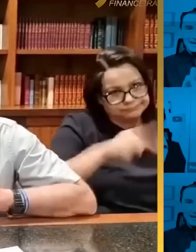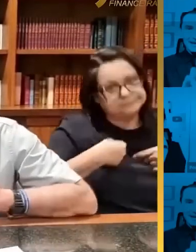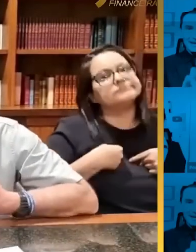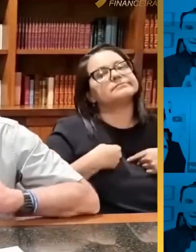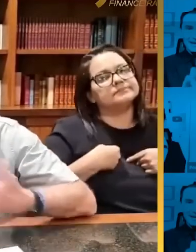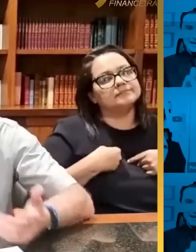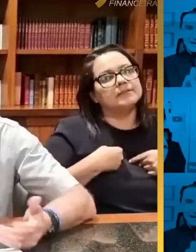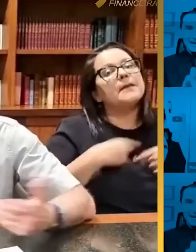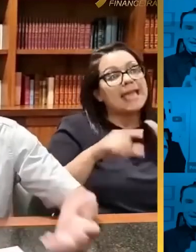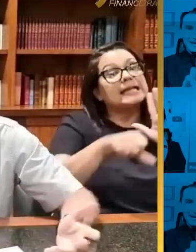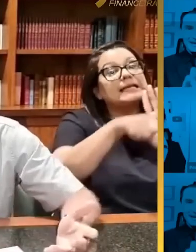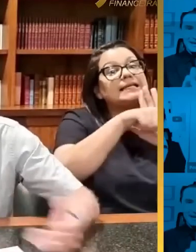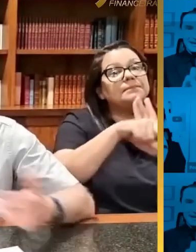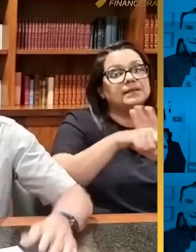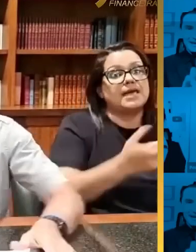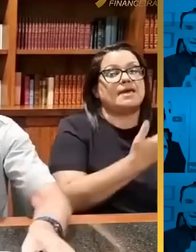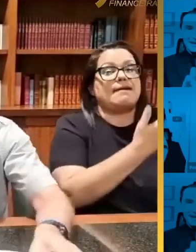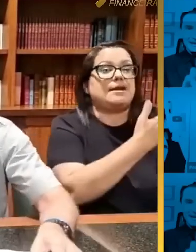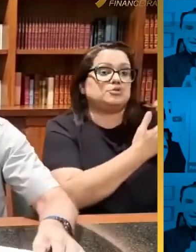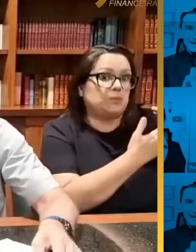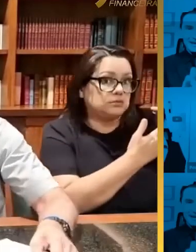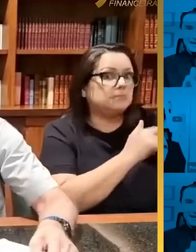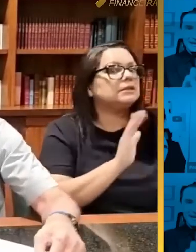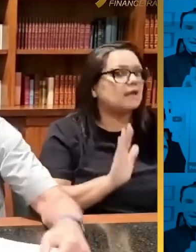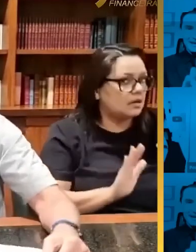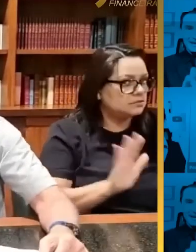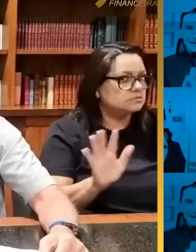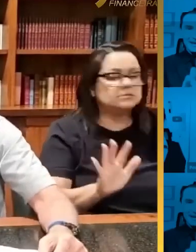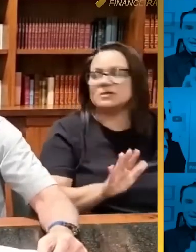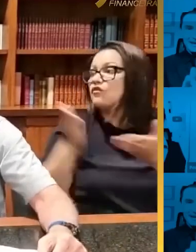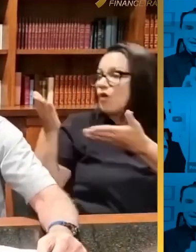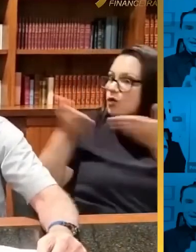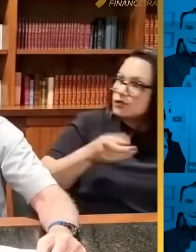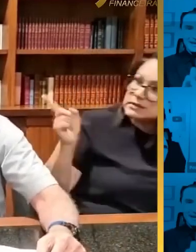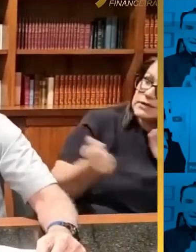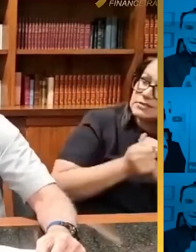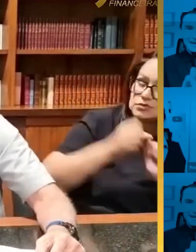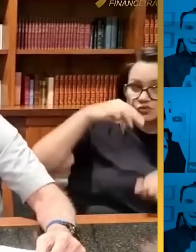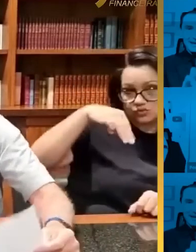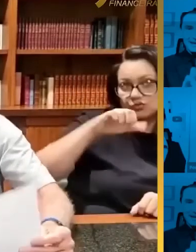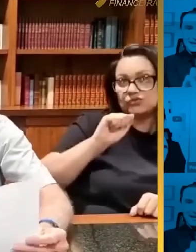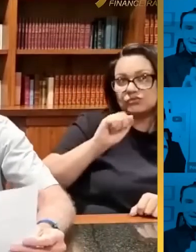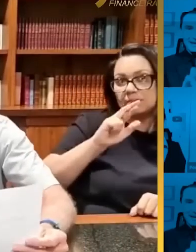como o projeto foi de iniciativa nossa, aí vai ser sancionado. E eu vou te convidar lá, ó, Marcelo.